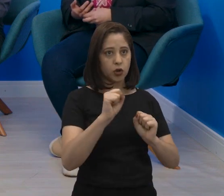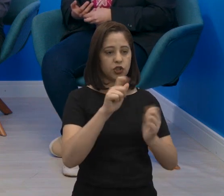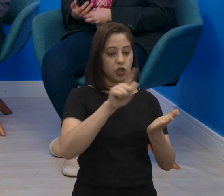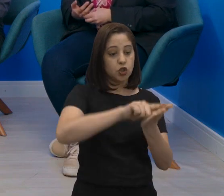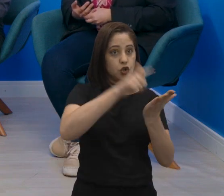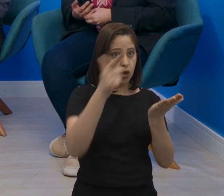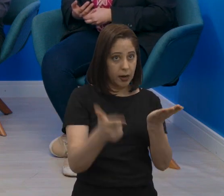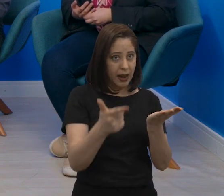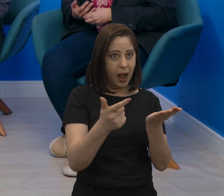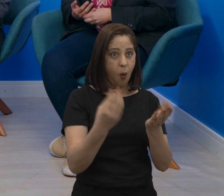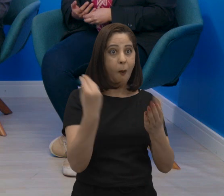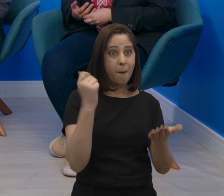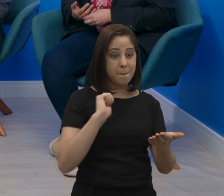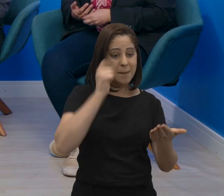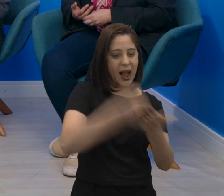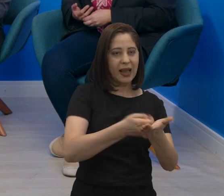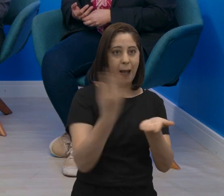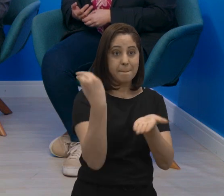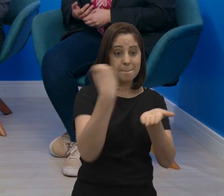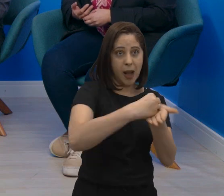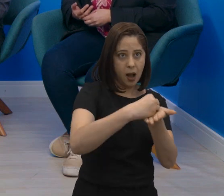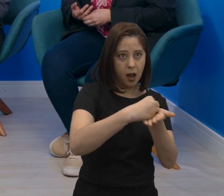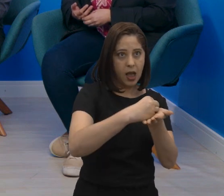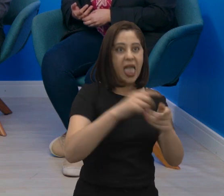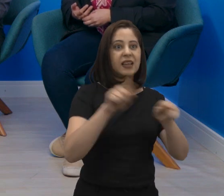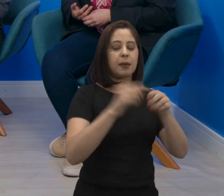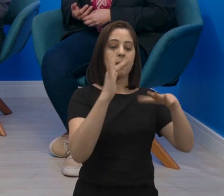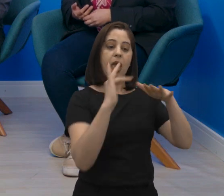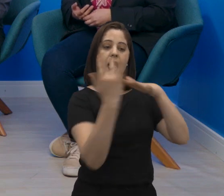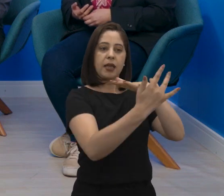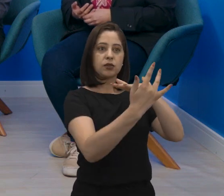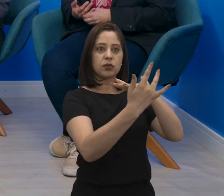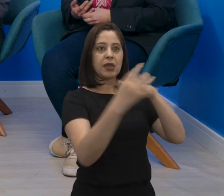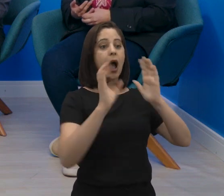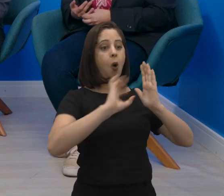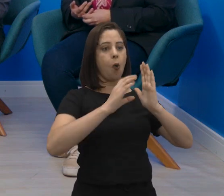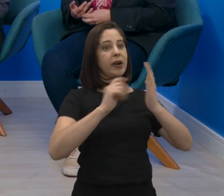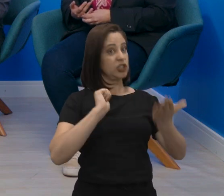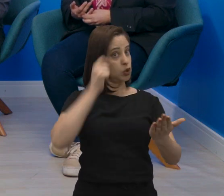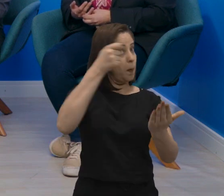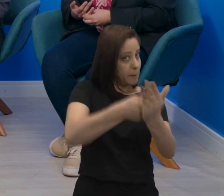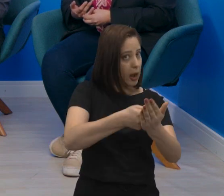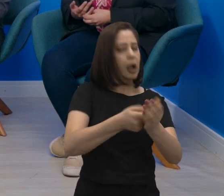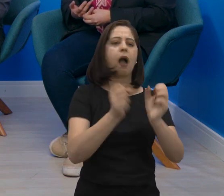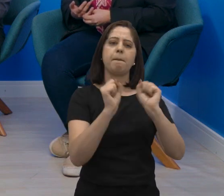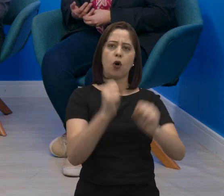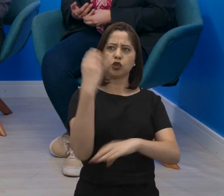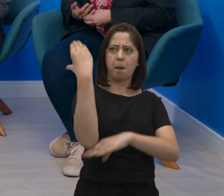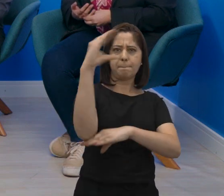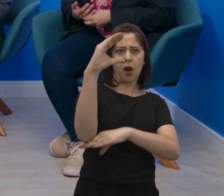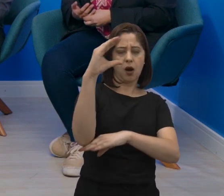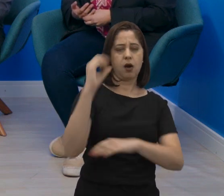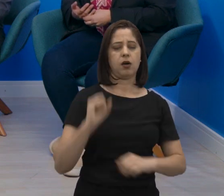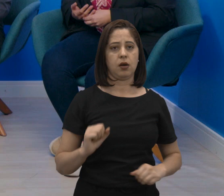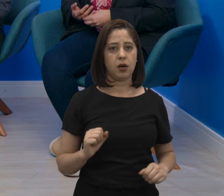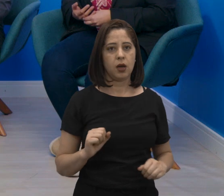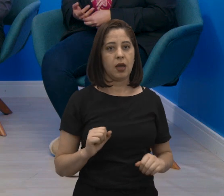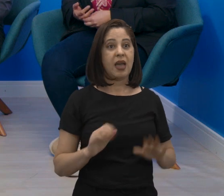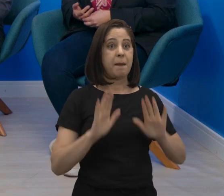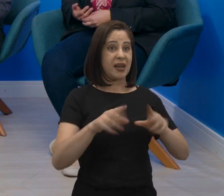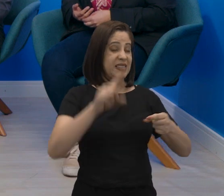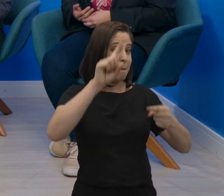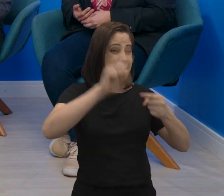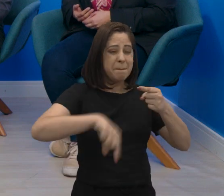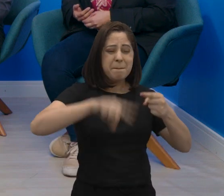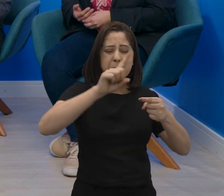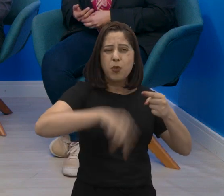impresso e em redes sociais. Tá? Essas são as duas modalidades de propaganda paga. E é absolutamente proibido